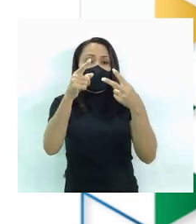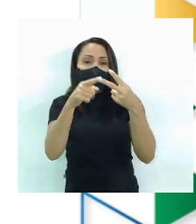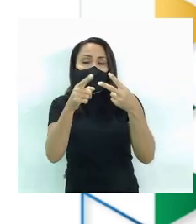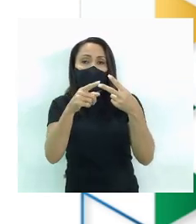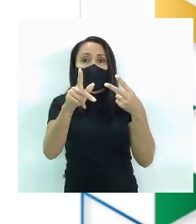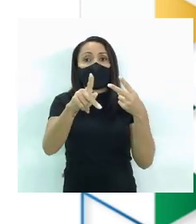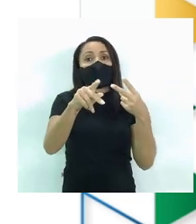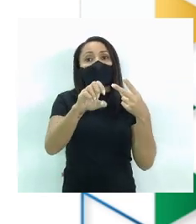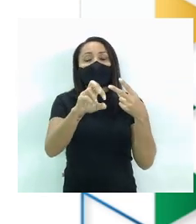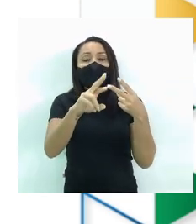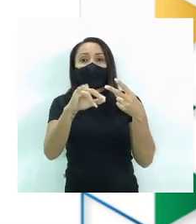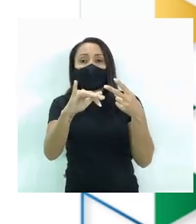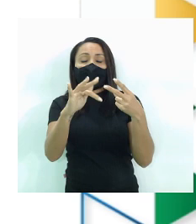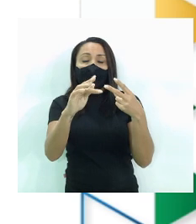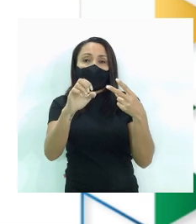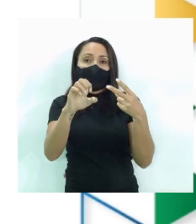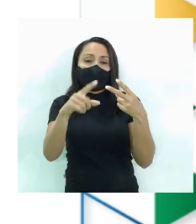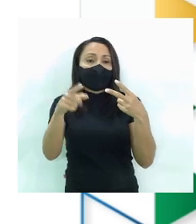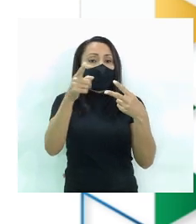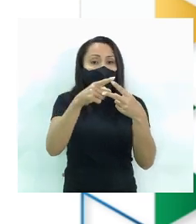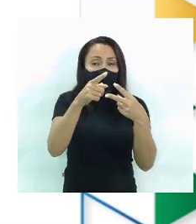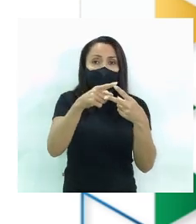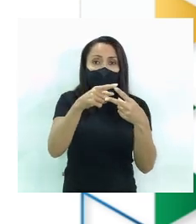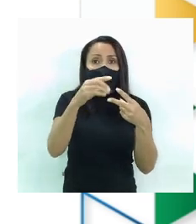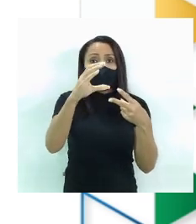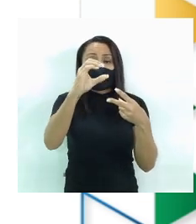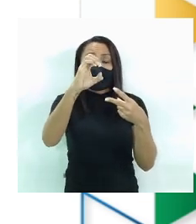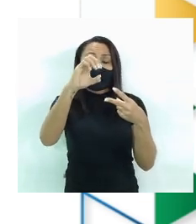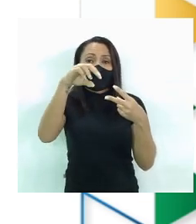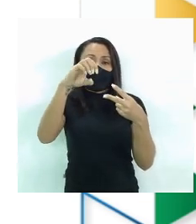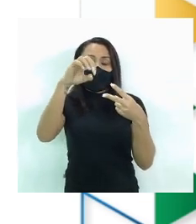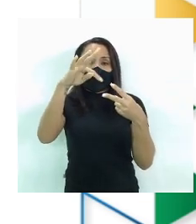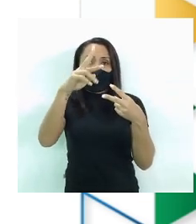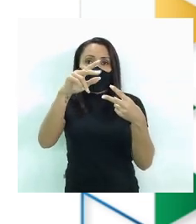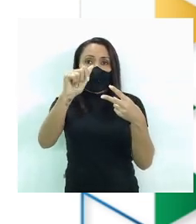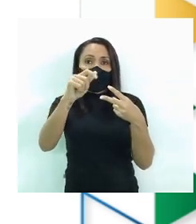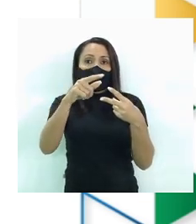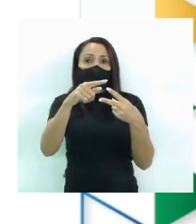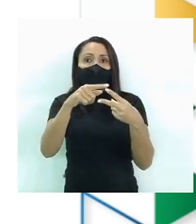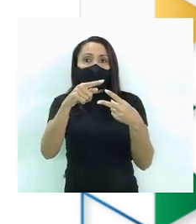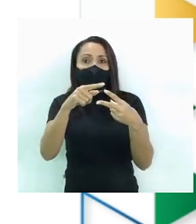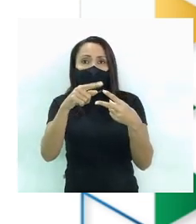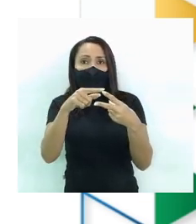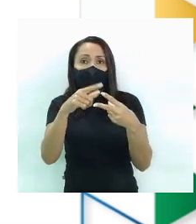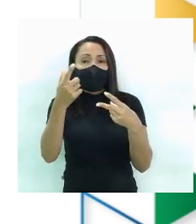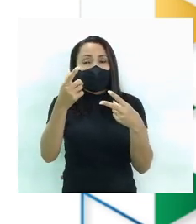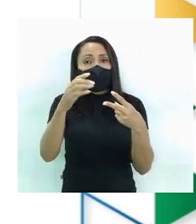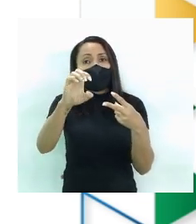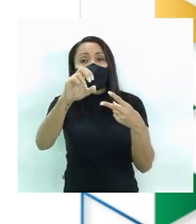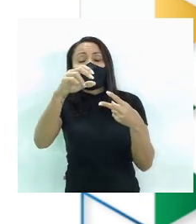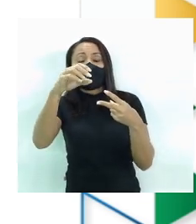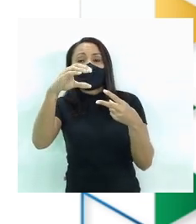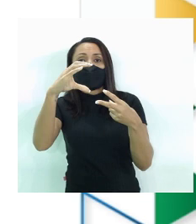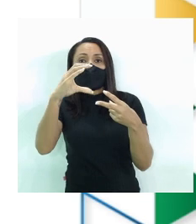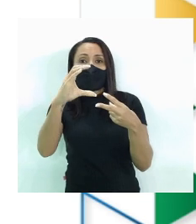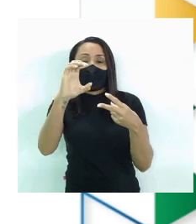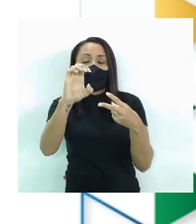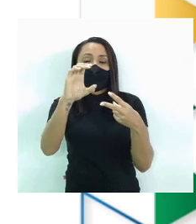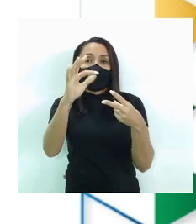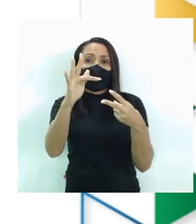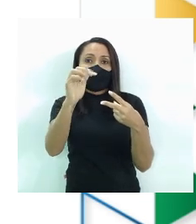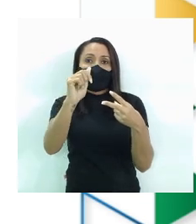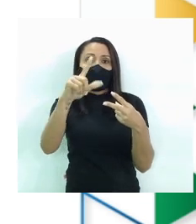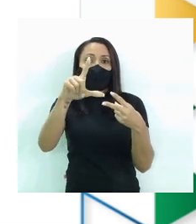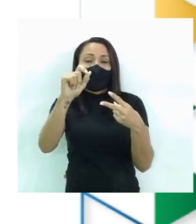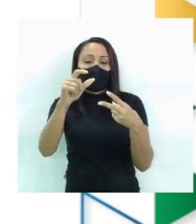tá certo? No sistema nervoso central existe o encéfalo e a medula espinhal, que no encéfalo